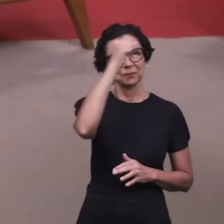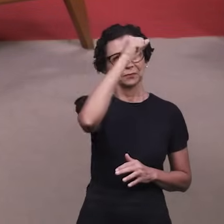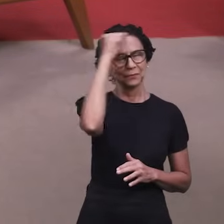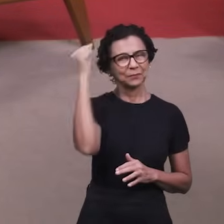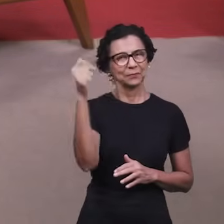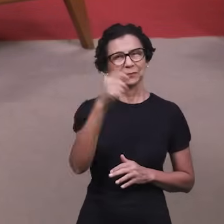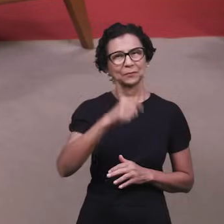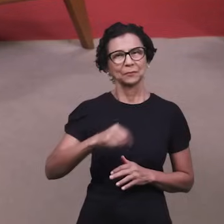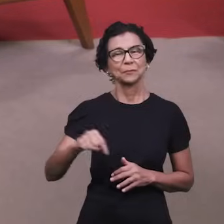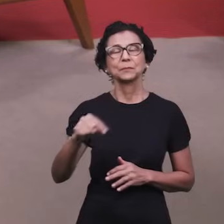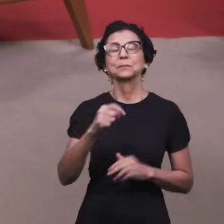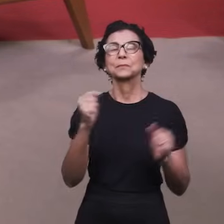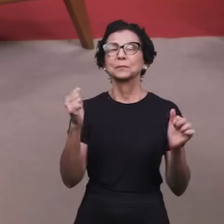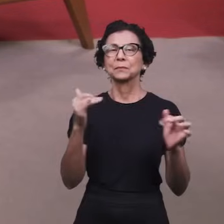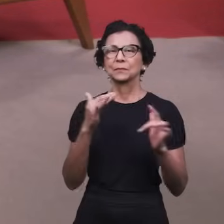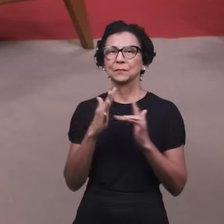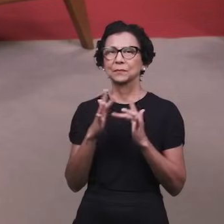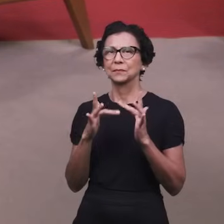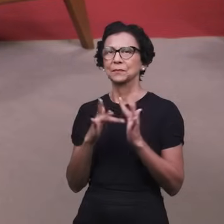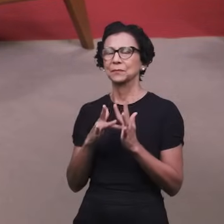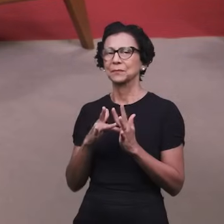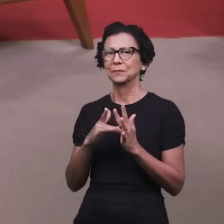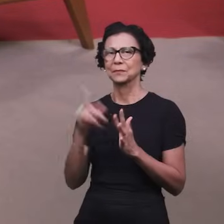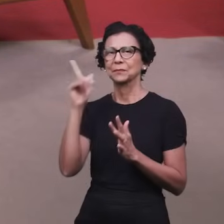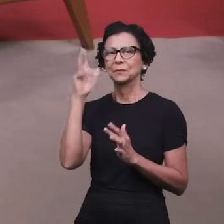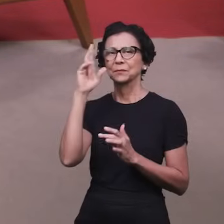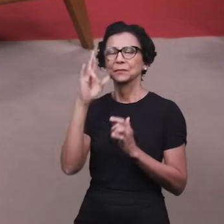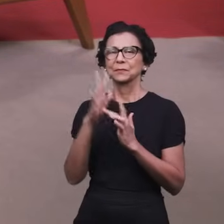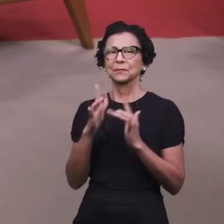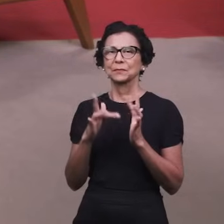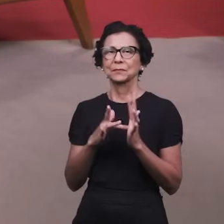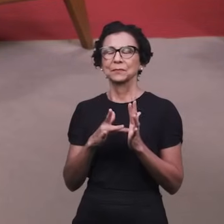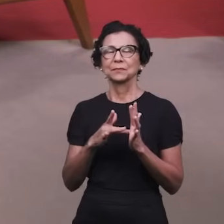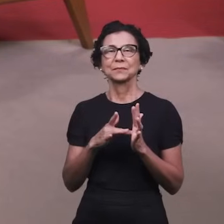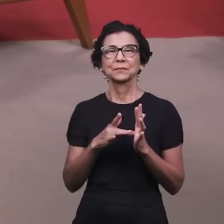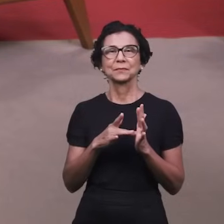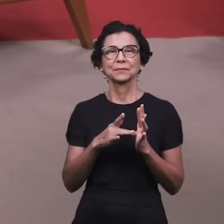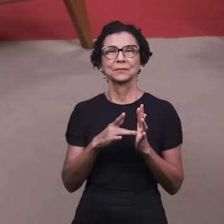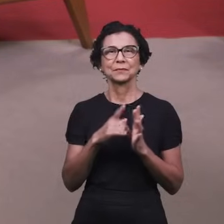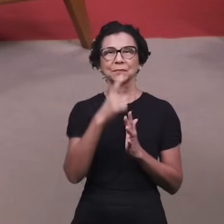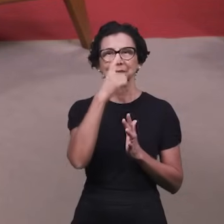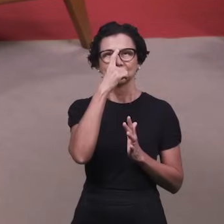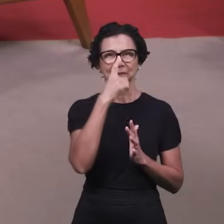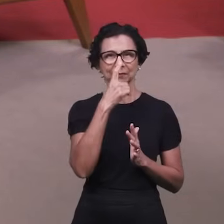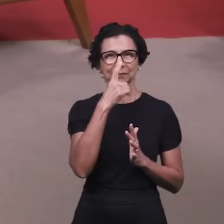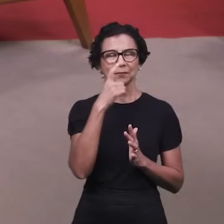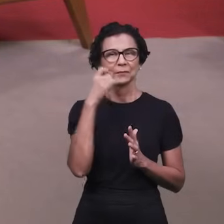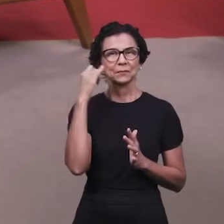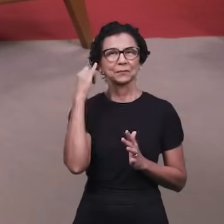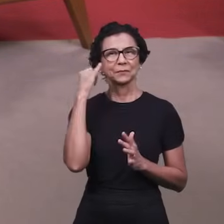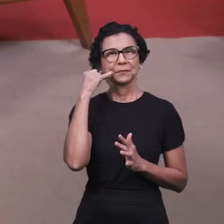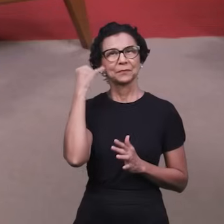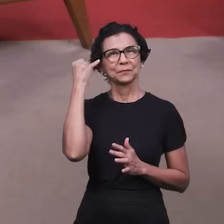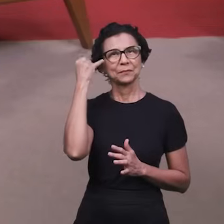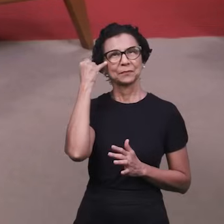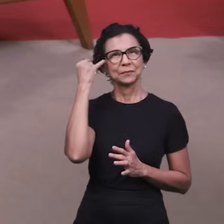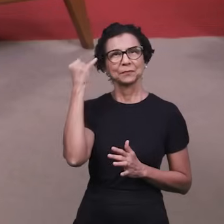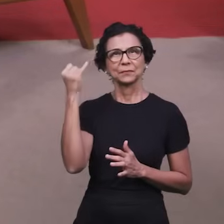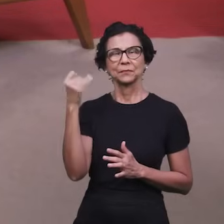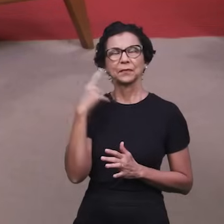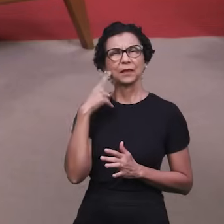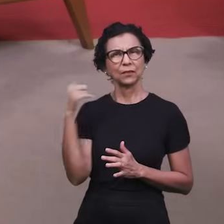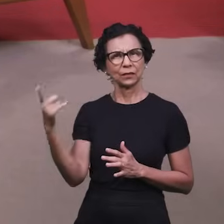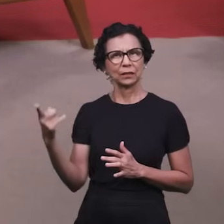todos, queridos. Glórias a Deus, paz do Senhor Daniel, Josias e a todos também. Muito bem. Você viu aqui agora aparecer